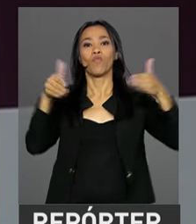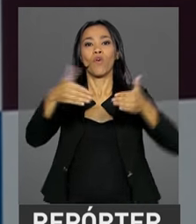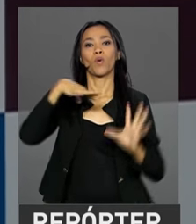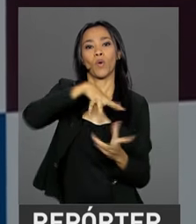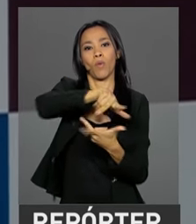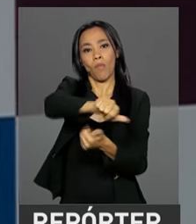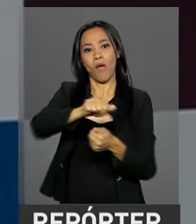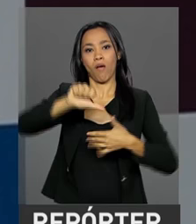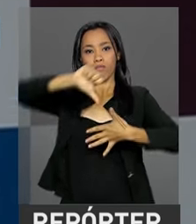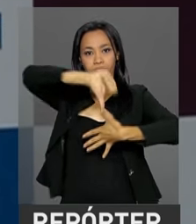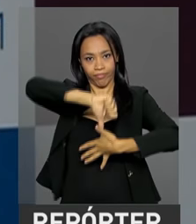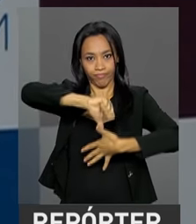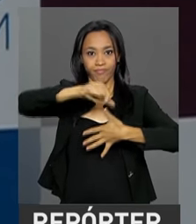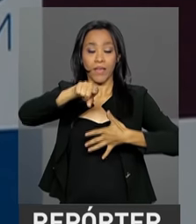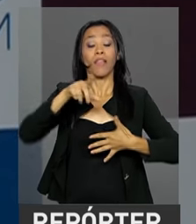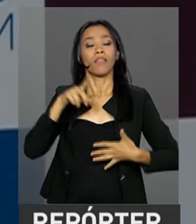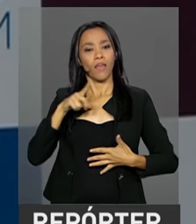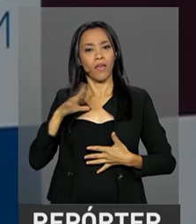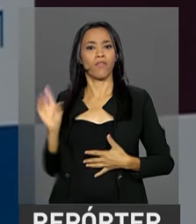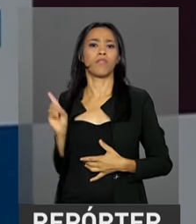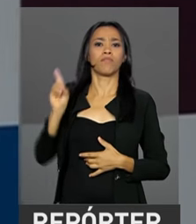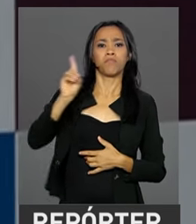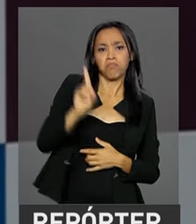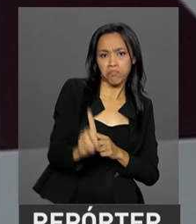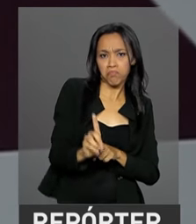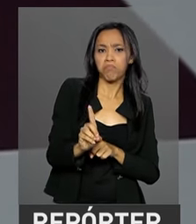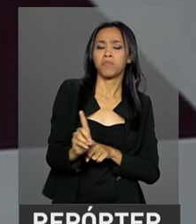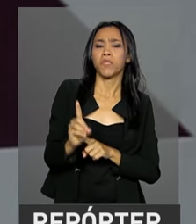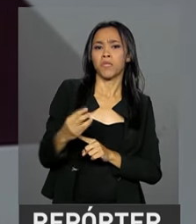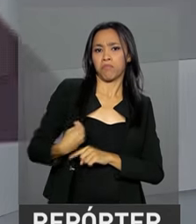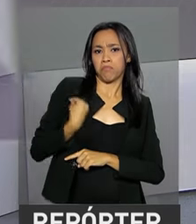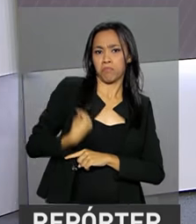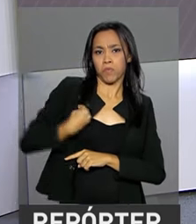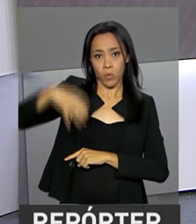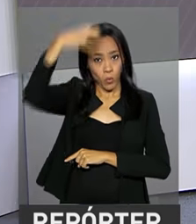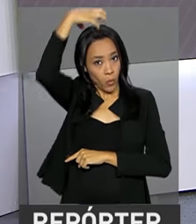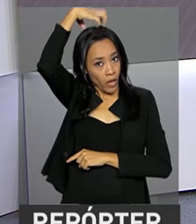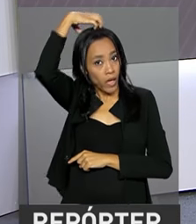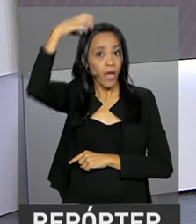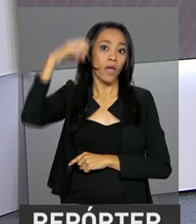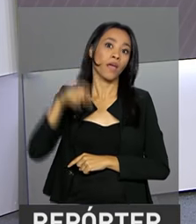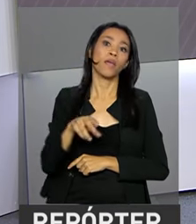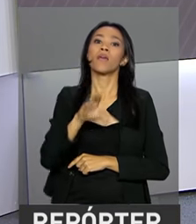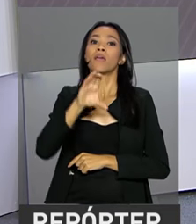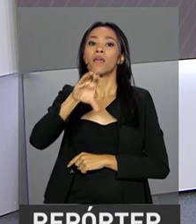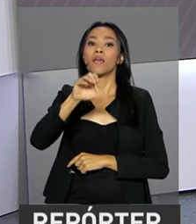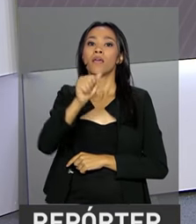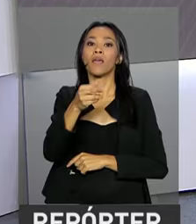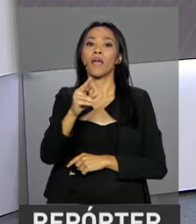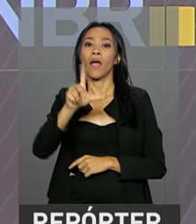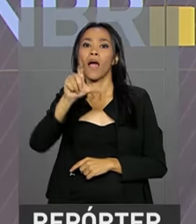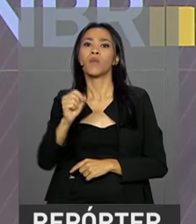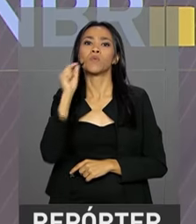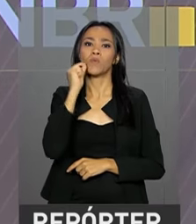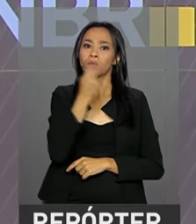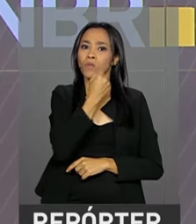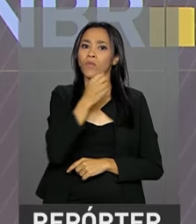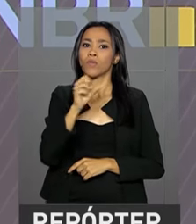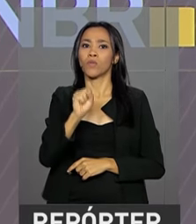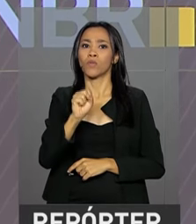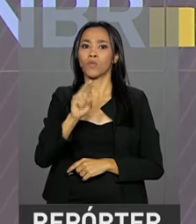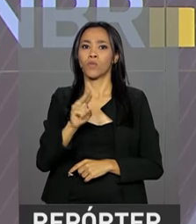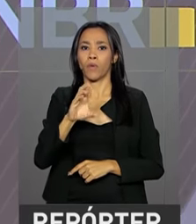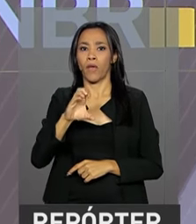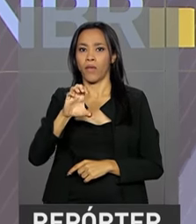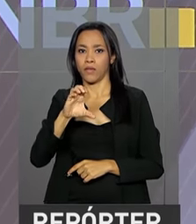evento que teve também a presença do rei carlos 16 gustavo da suécia a lei que foi aprovada